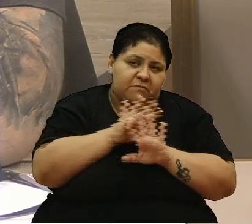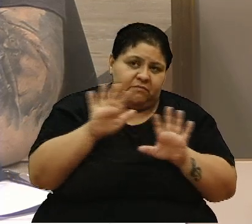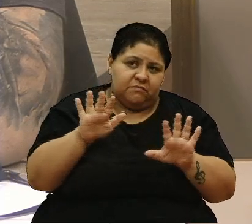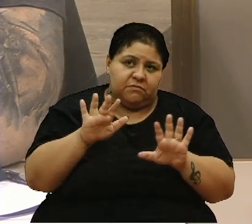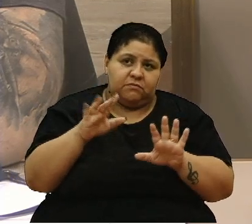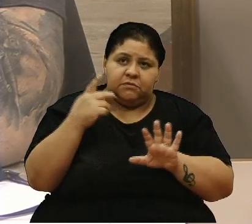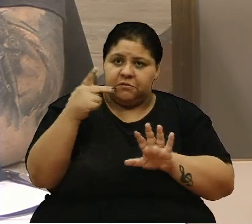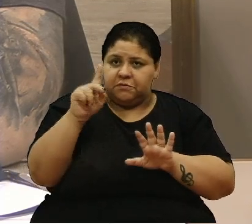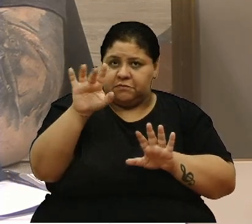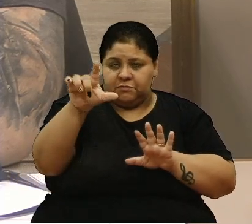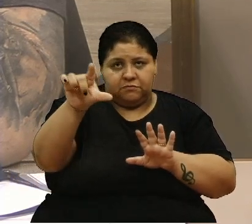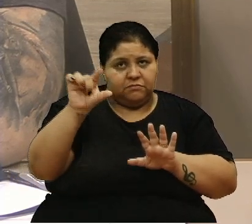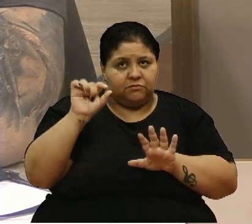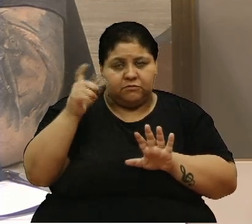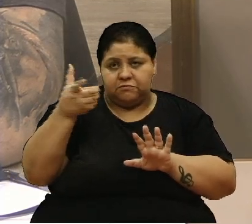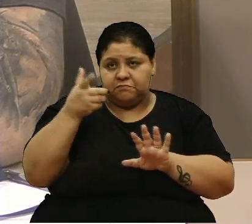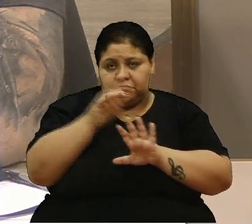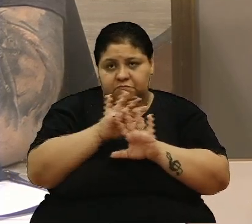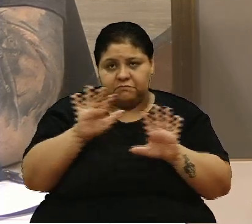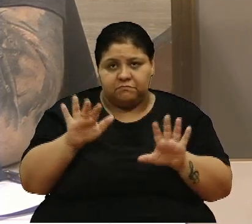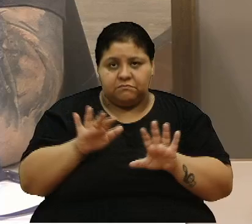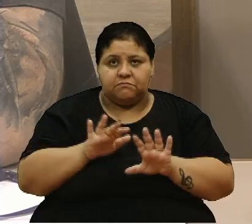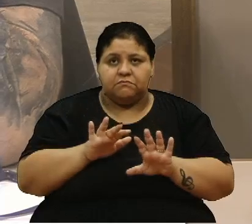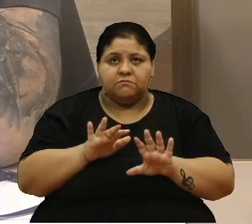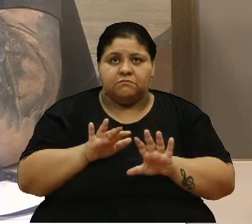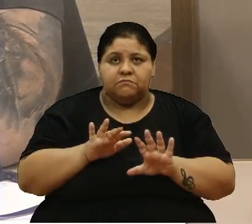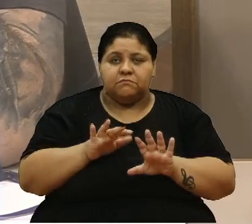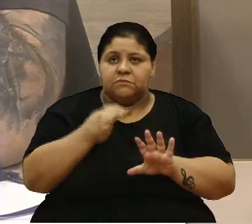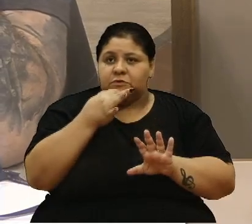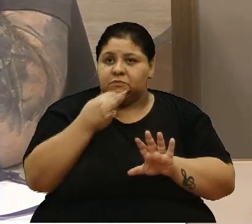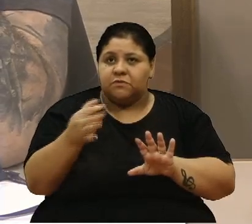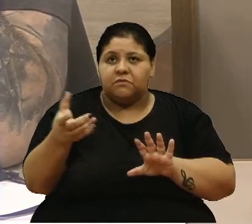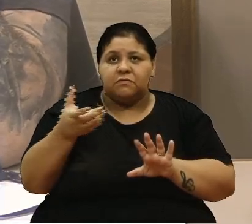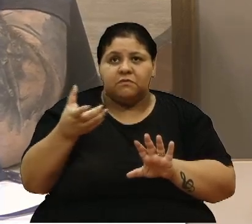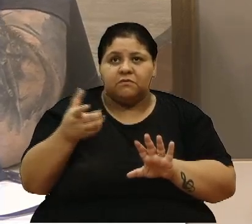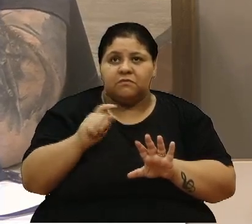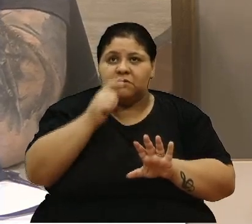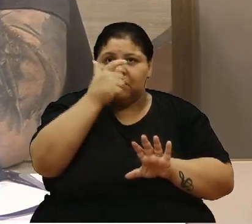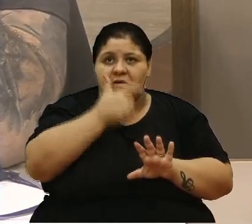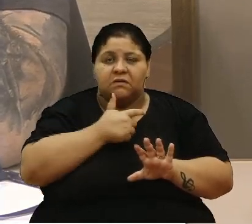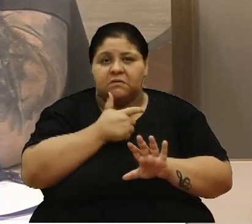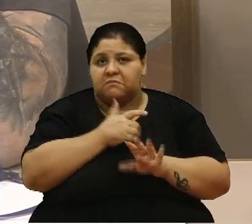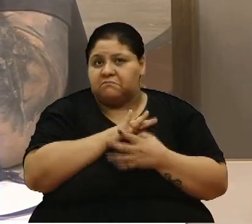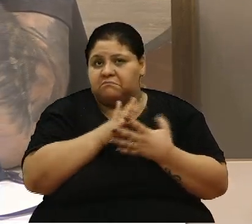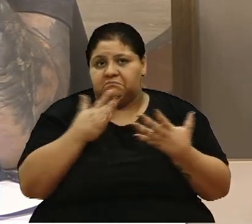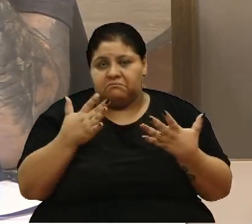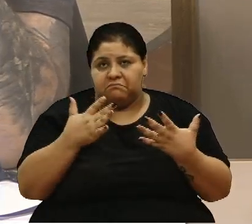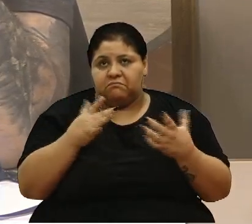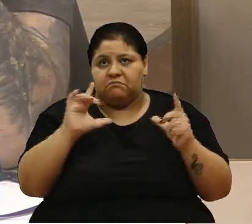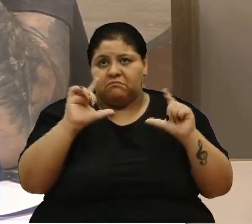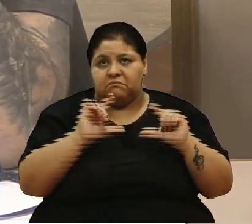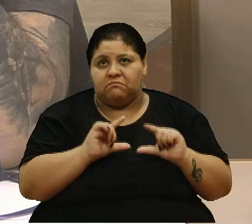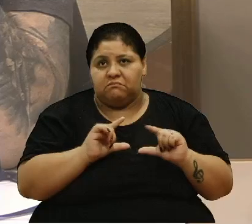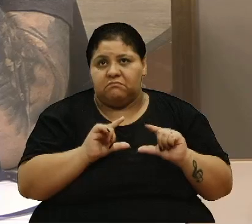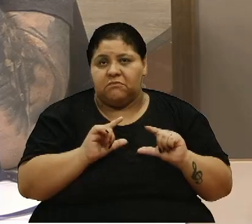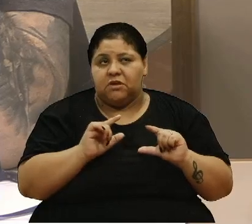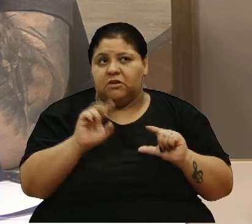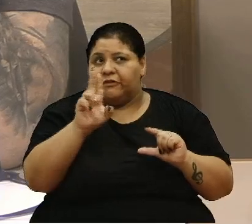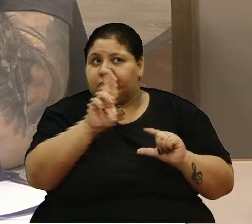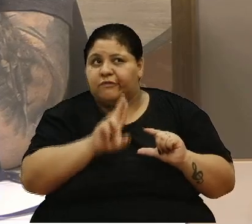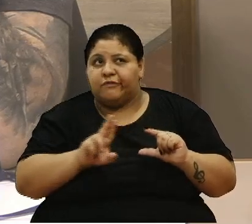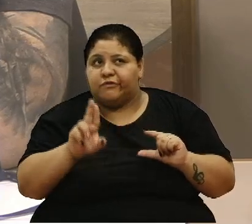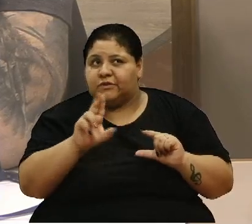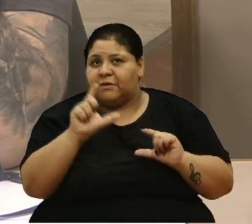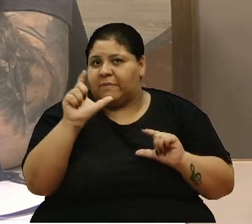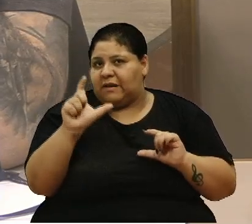senhor toma a decisão que bem ele entender, o ponto de vista que bem ele entender. Acho, enfim, um pouco, não vou usar